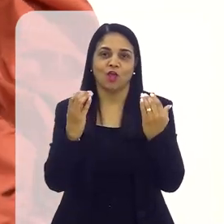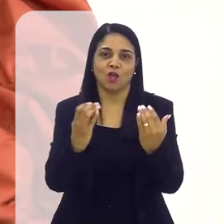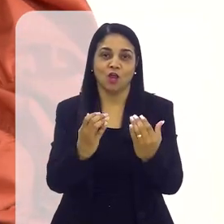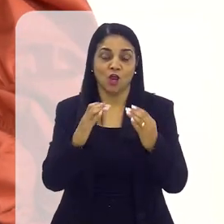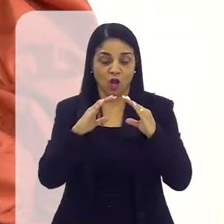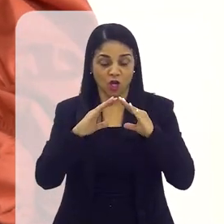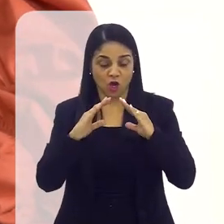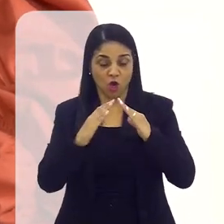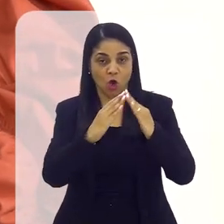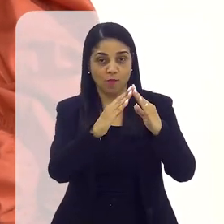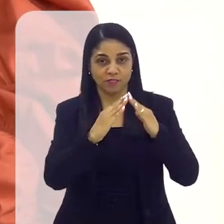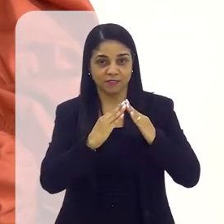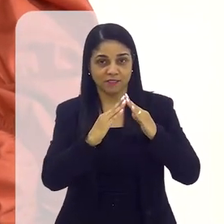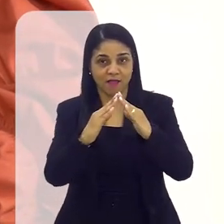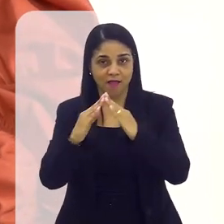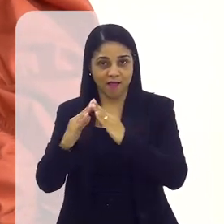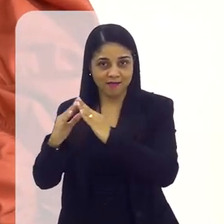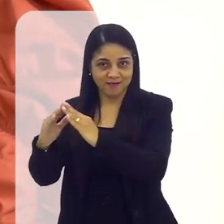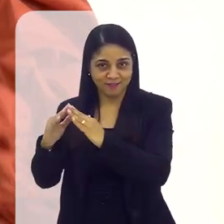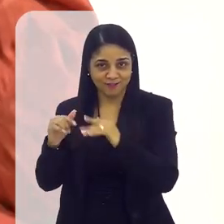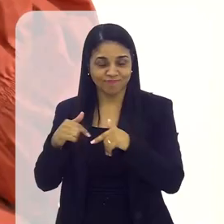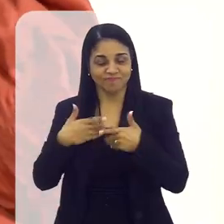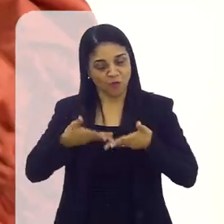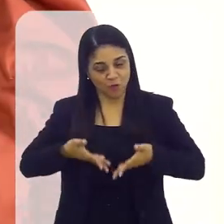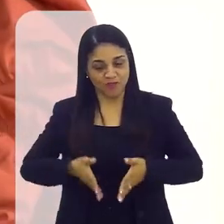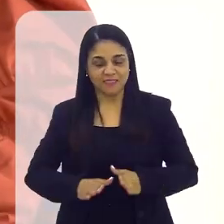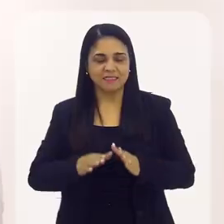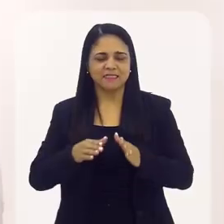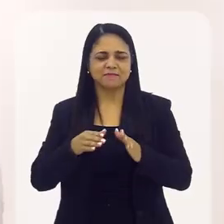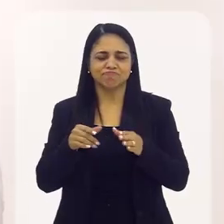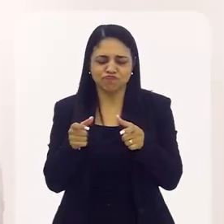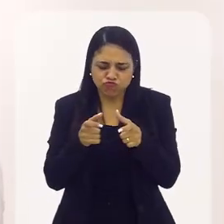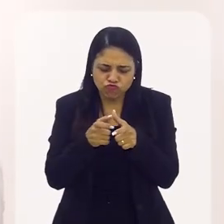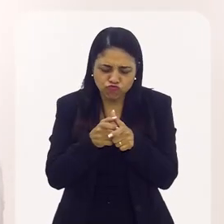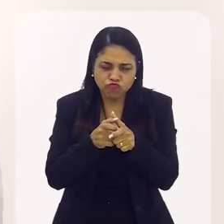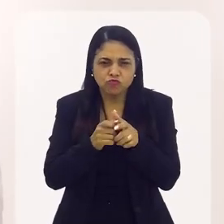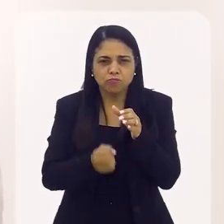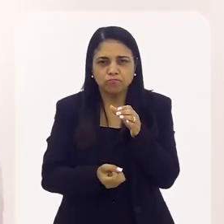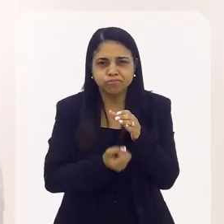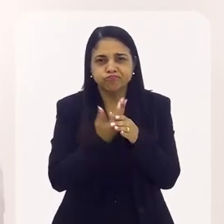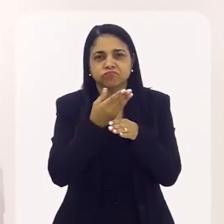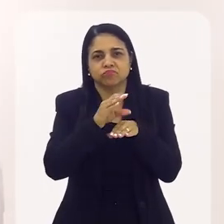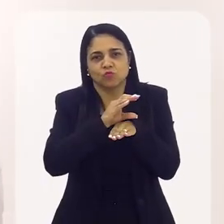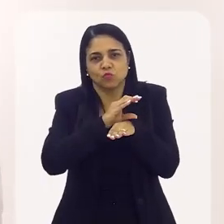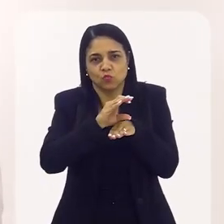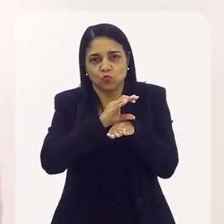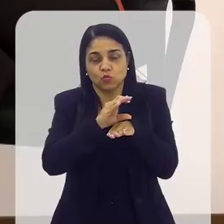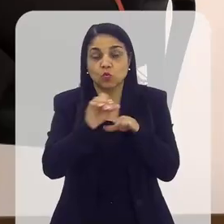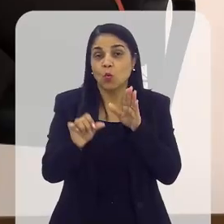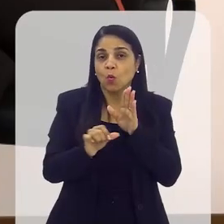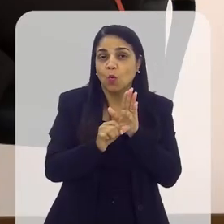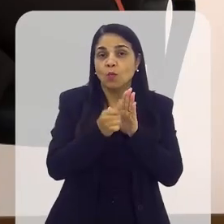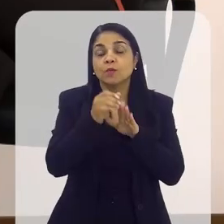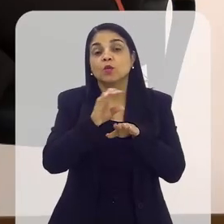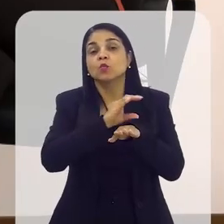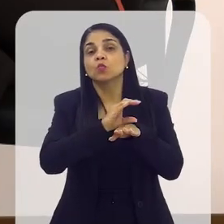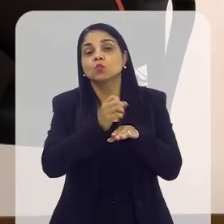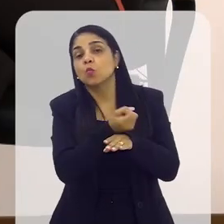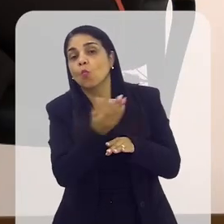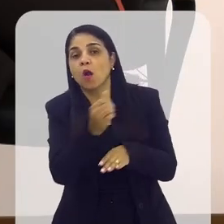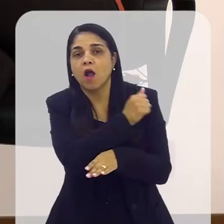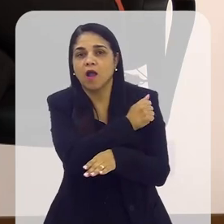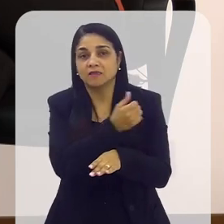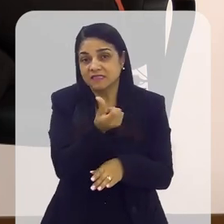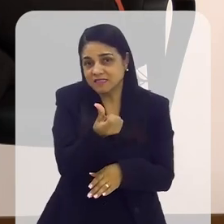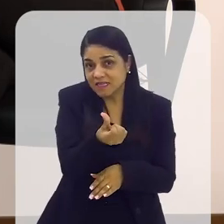comunidade da onde eu saí. E eu comecei lá, bem pequenininho. Nossa, você, por exemplo, no primeiro você tinha